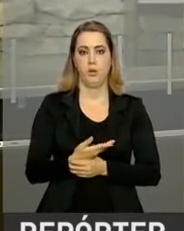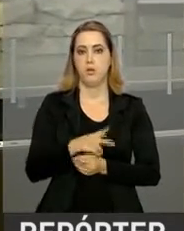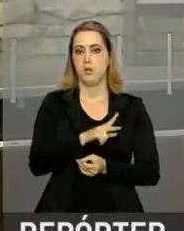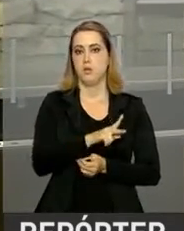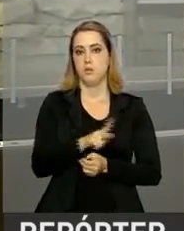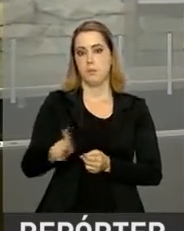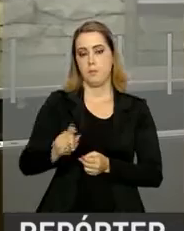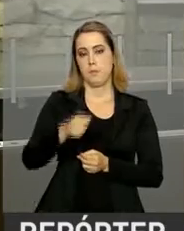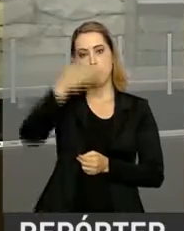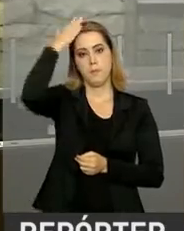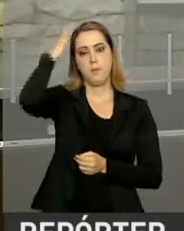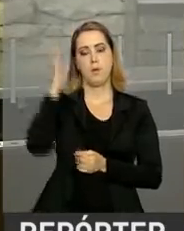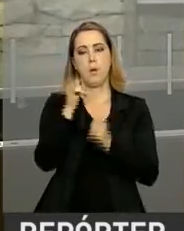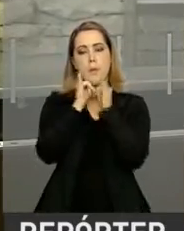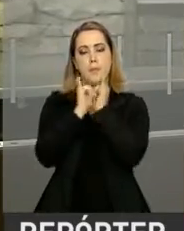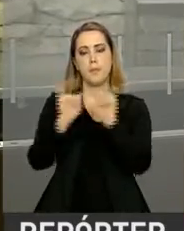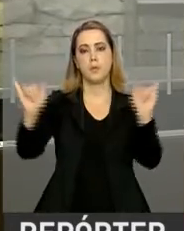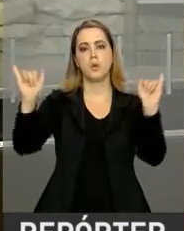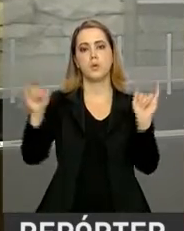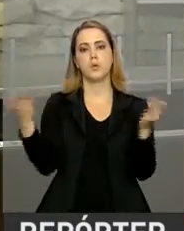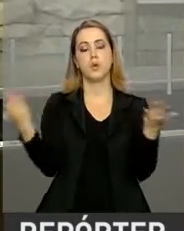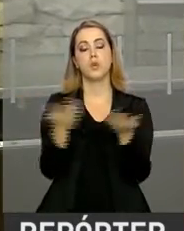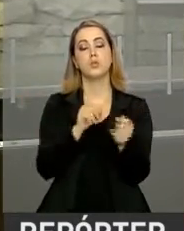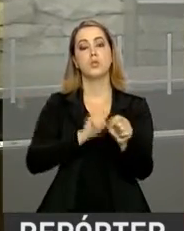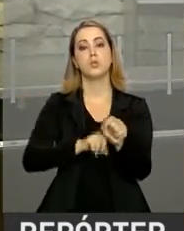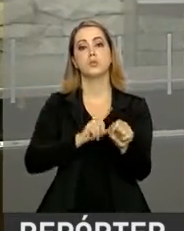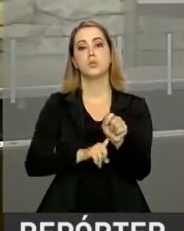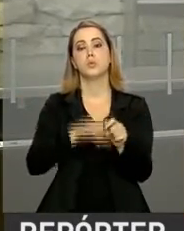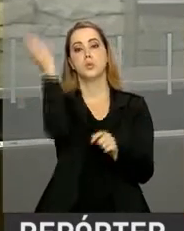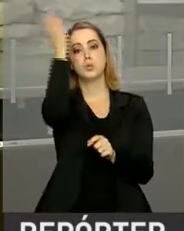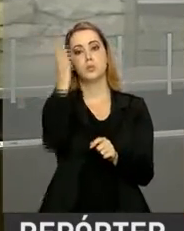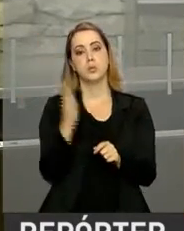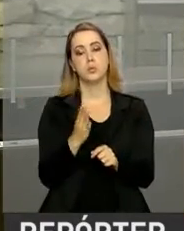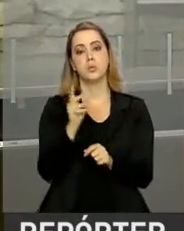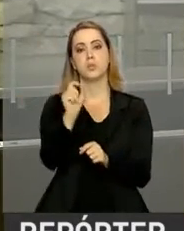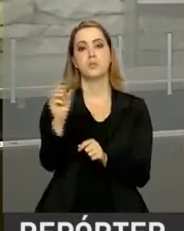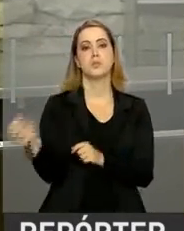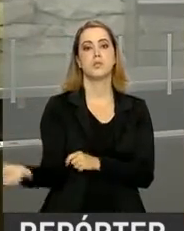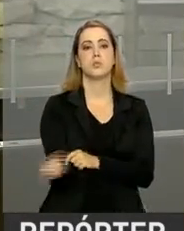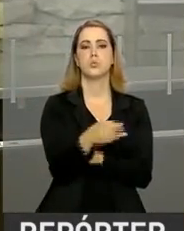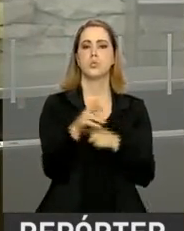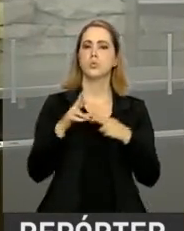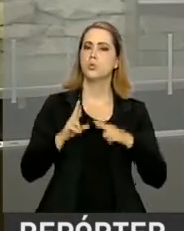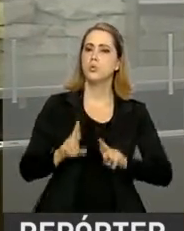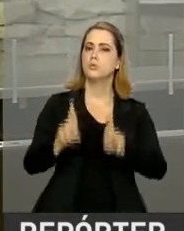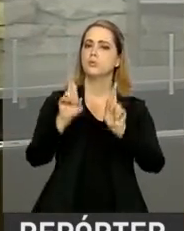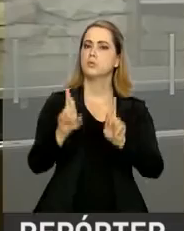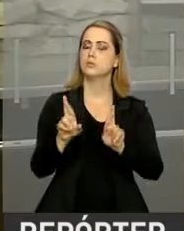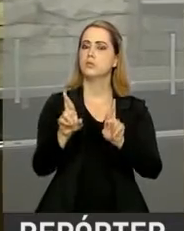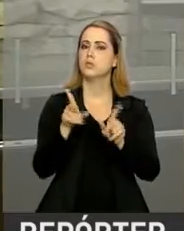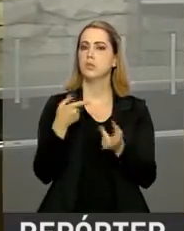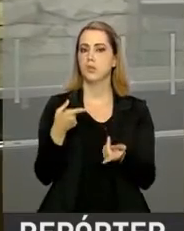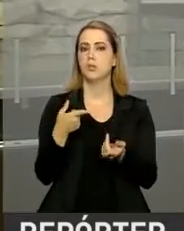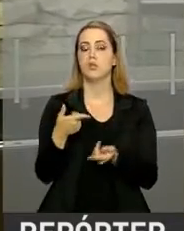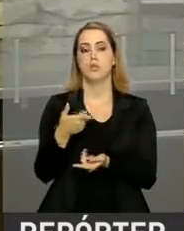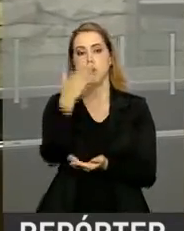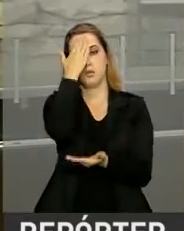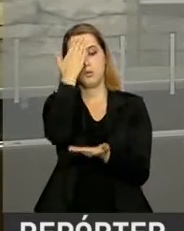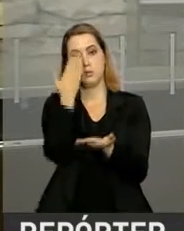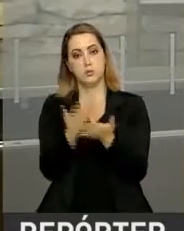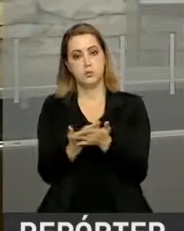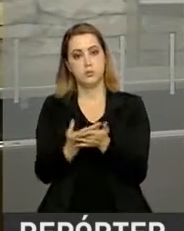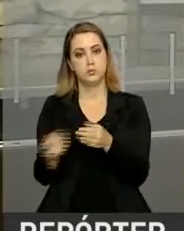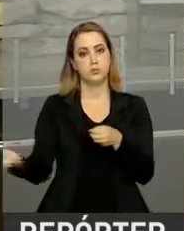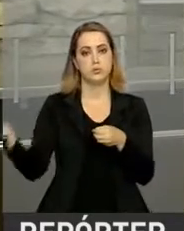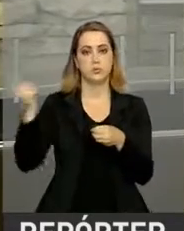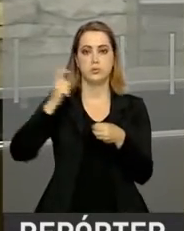brasil realmente está vivendo agora uma fase de novas expectativas o otimismo voltando